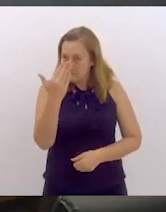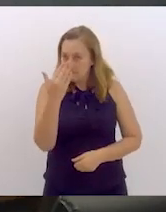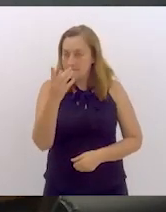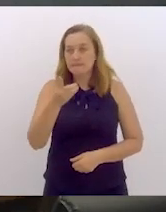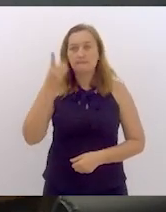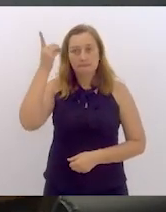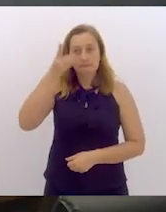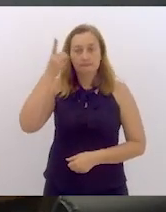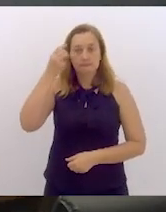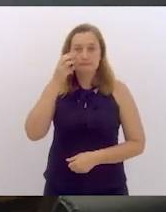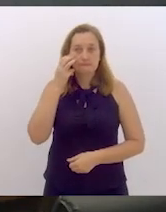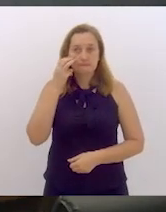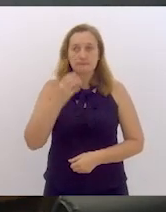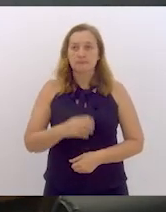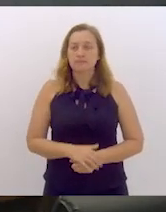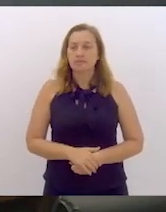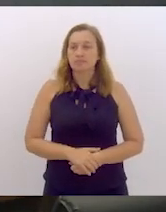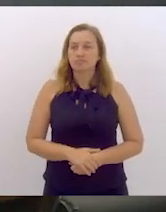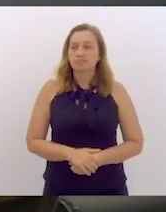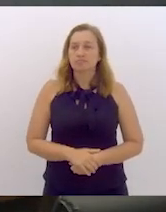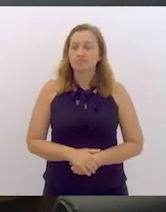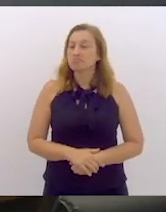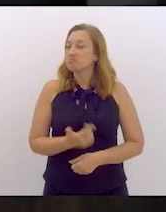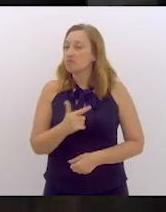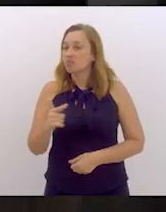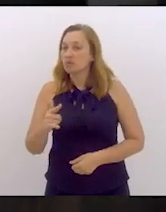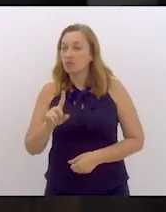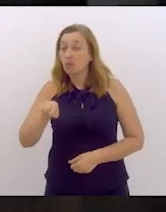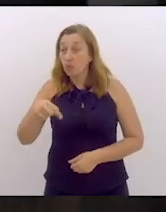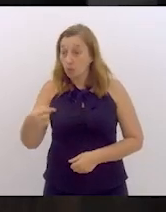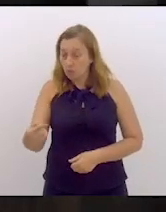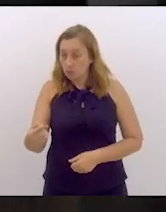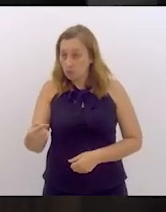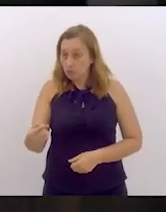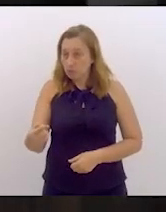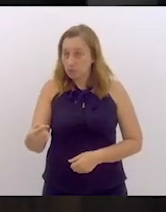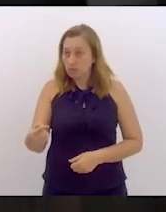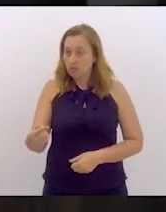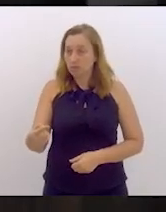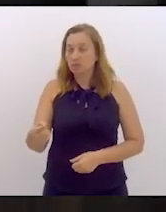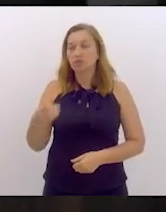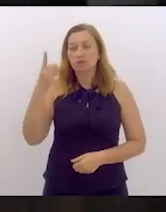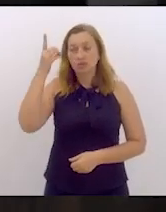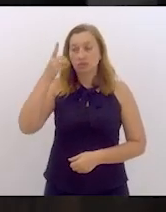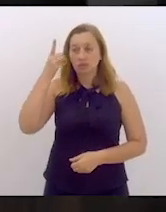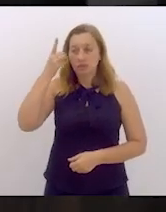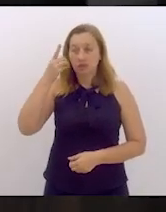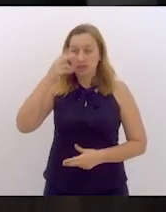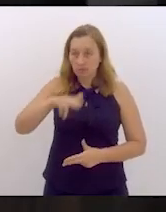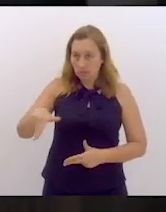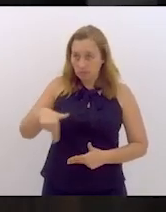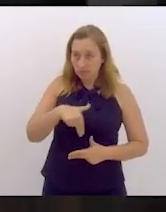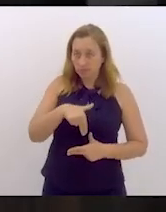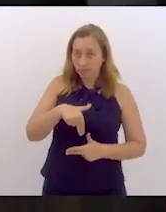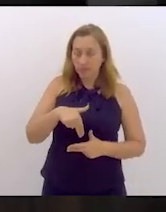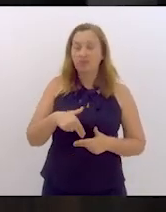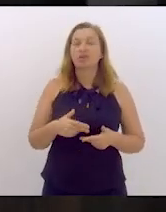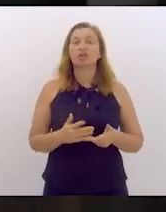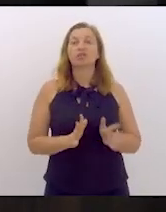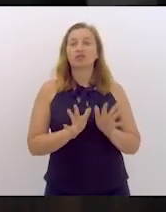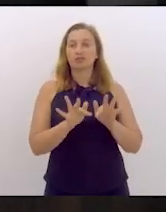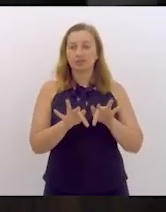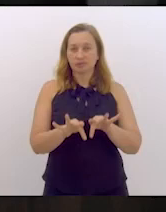obrigado até para o Valdete em não havendo mais oradores inscritos está